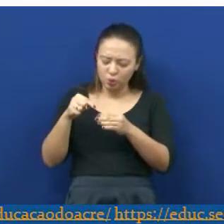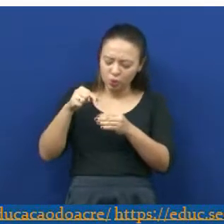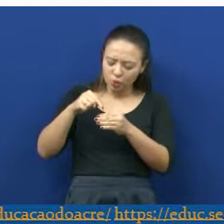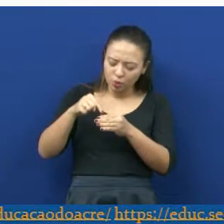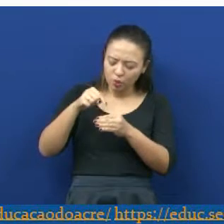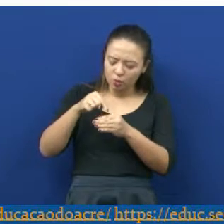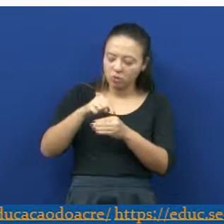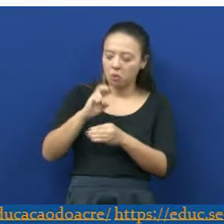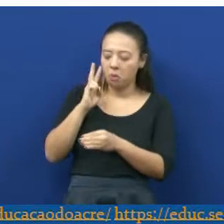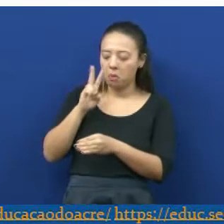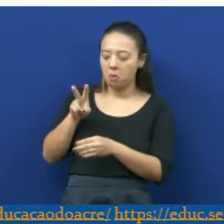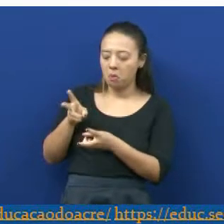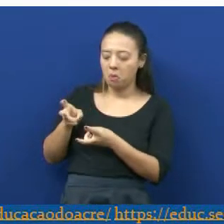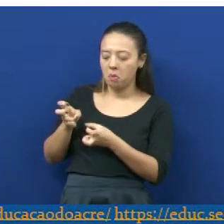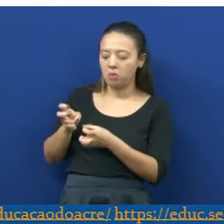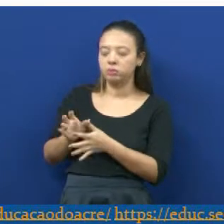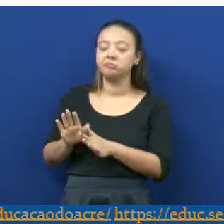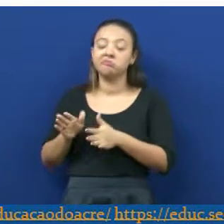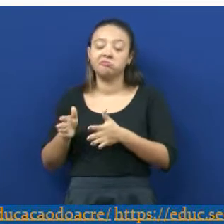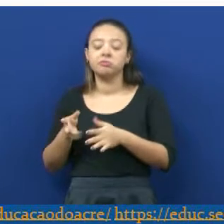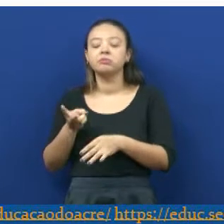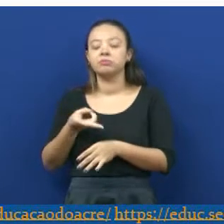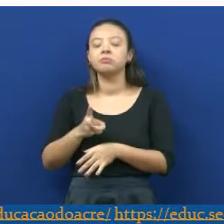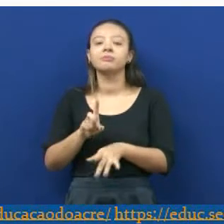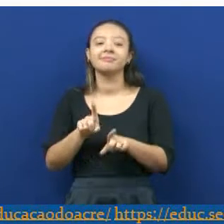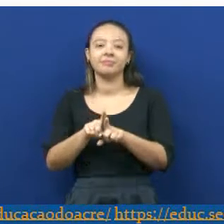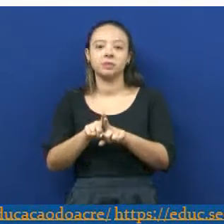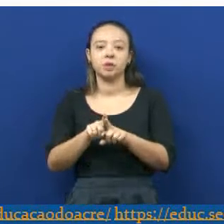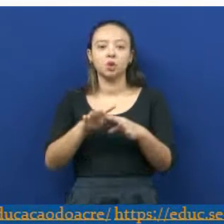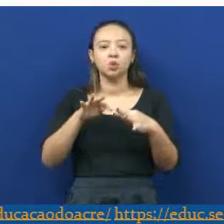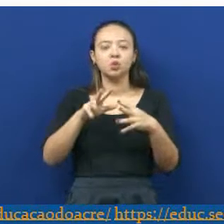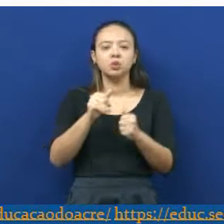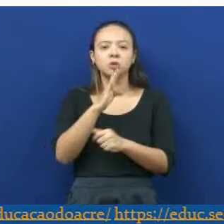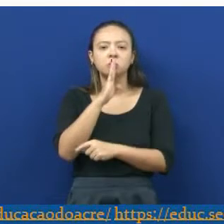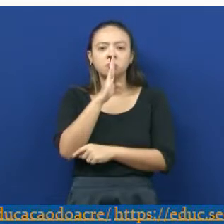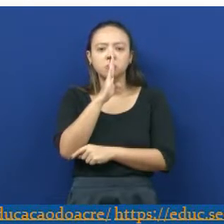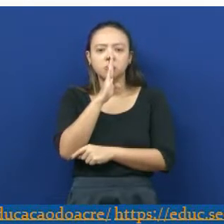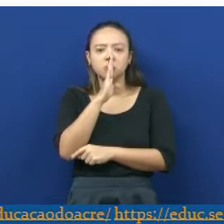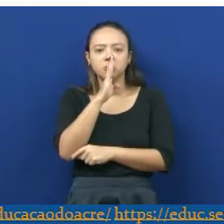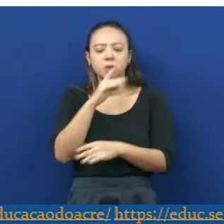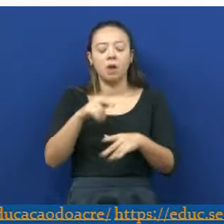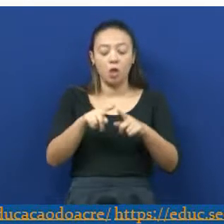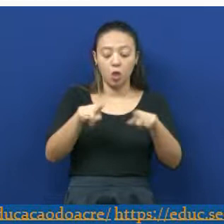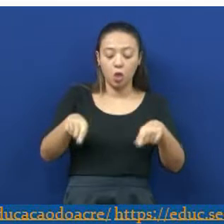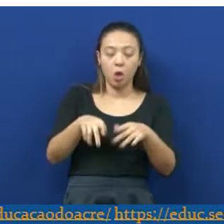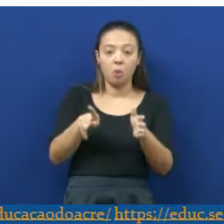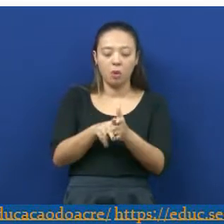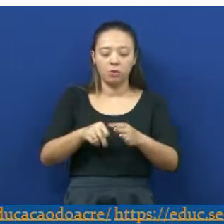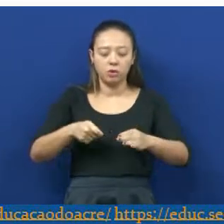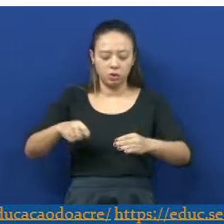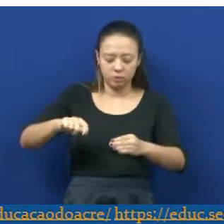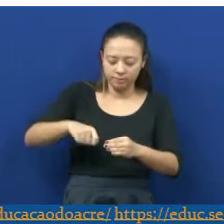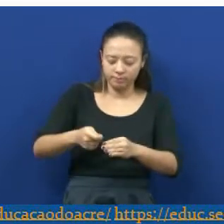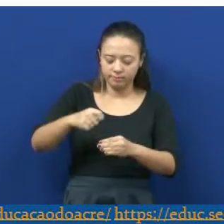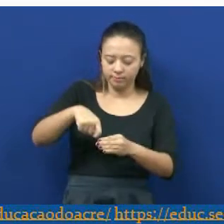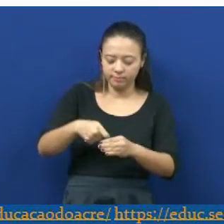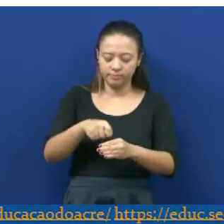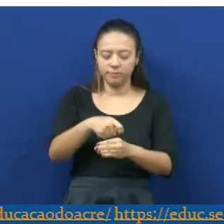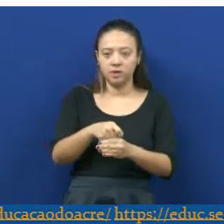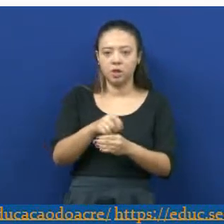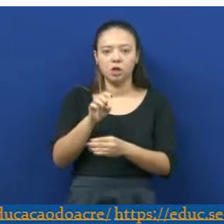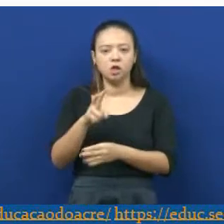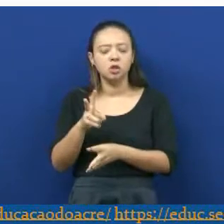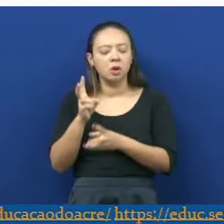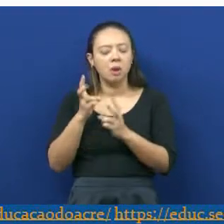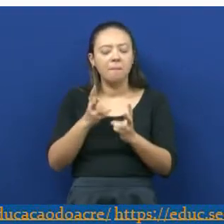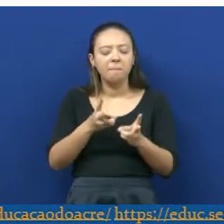resposta, calou-se também e foi andando. E era tudo silêncio na saleta de costura. Não se ouvia mais que o plique,